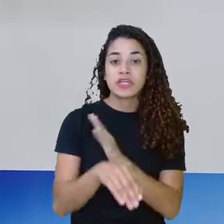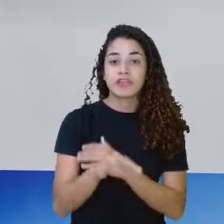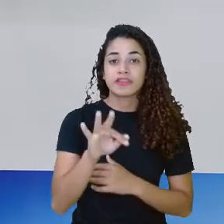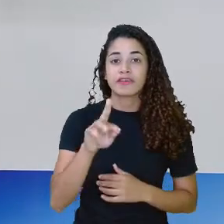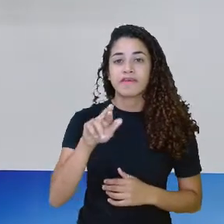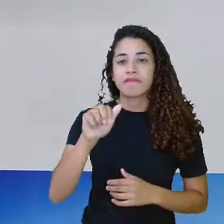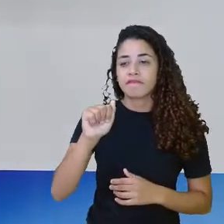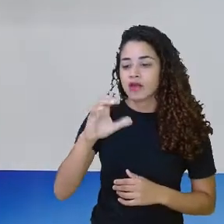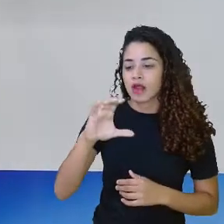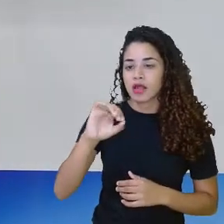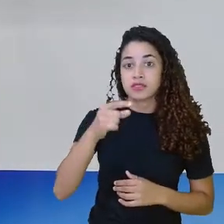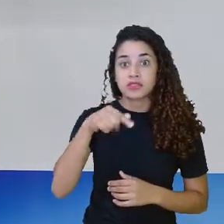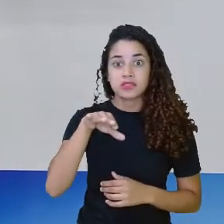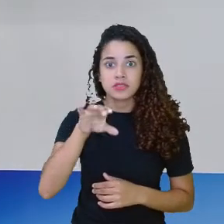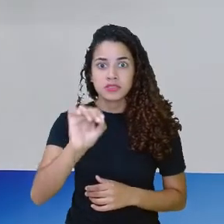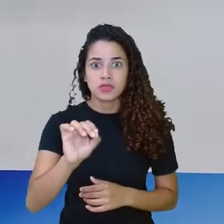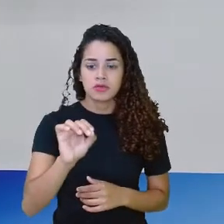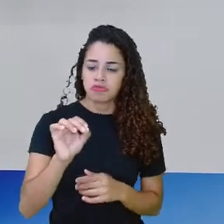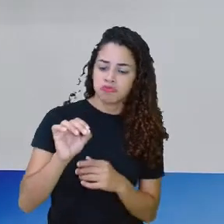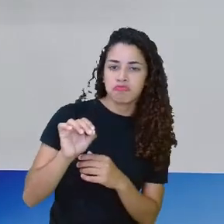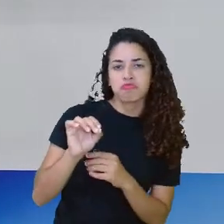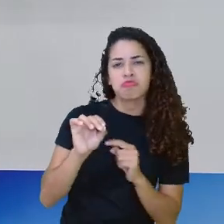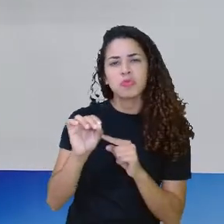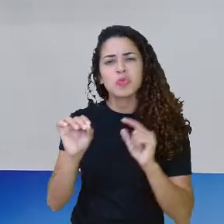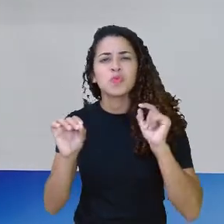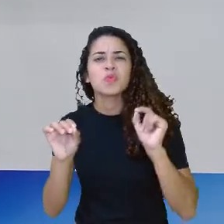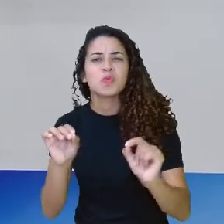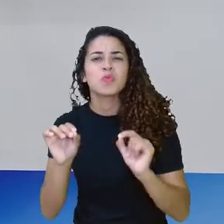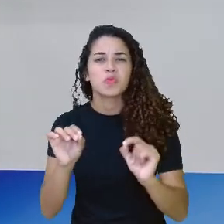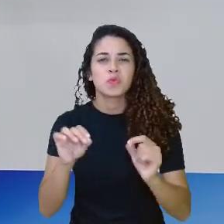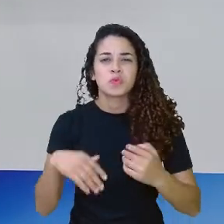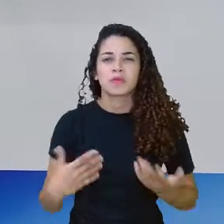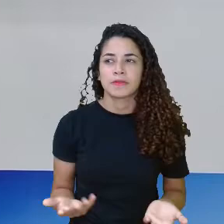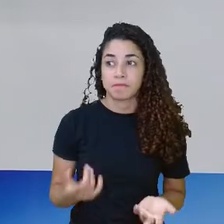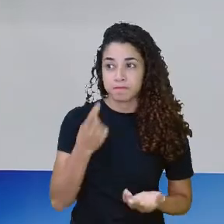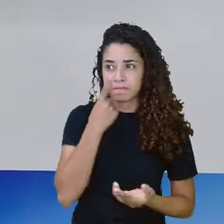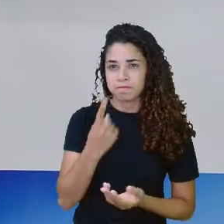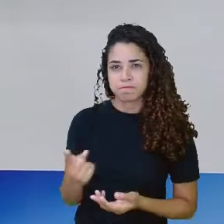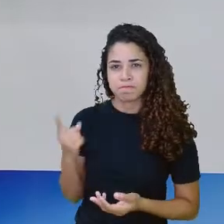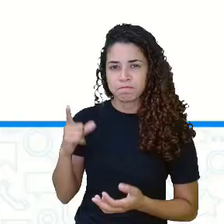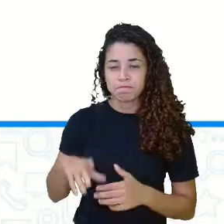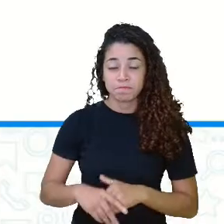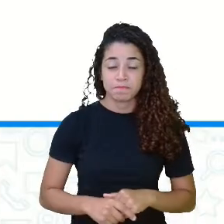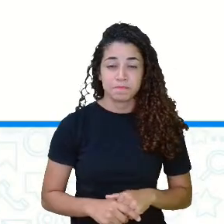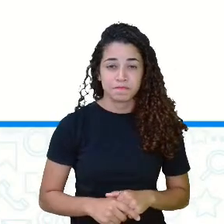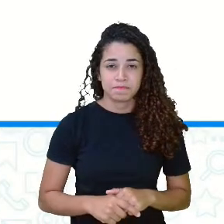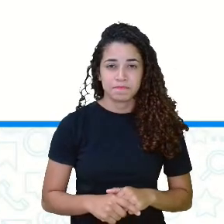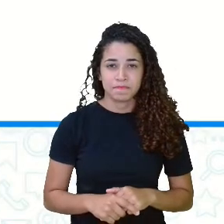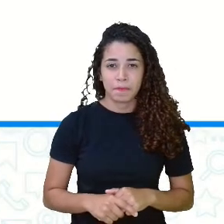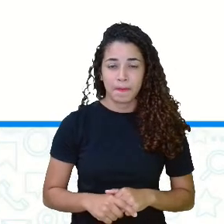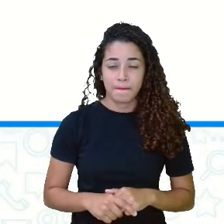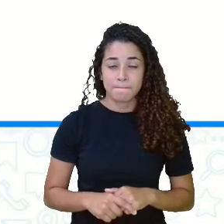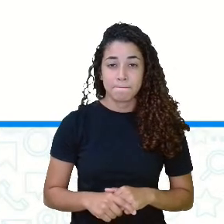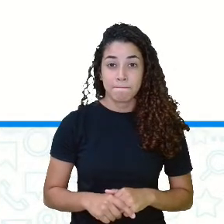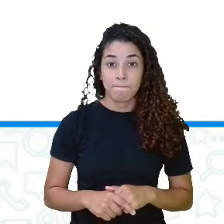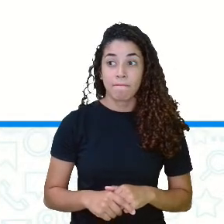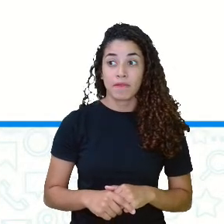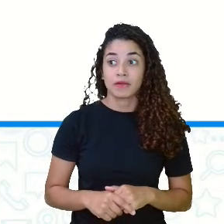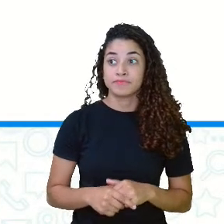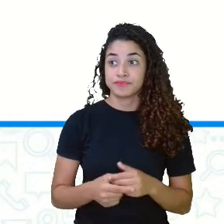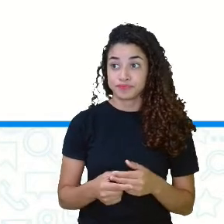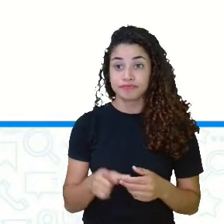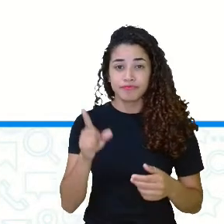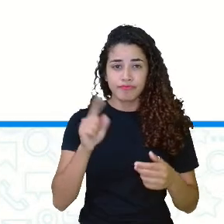fração. Então, fração, o que é fração, minha gente? Olha lá, estão lembrados? Fração,